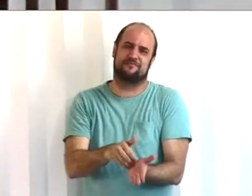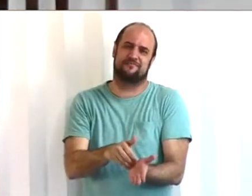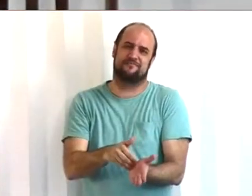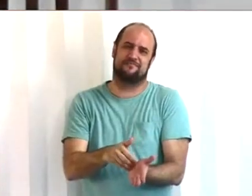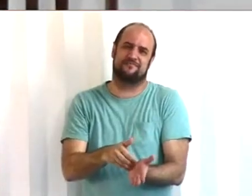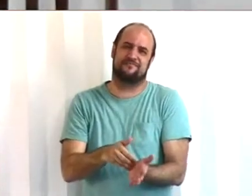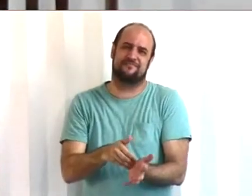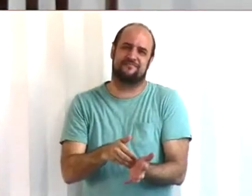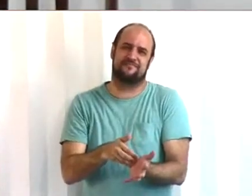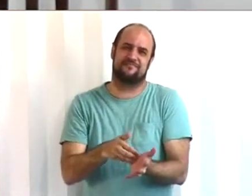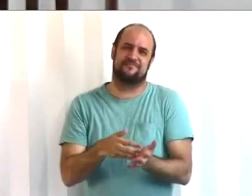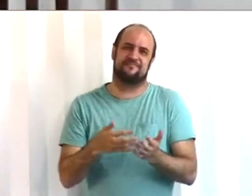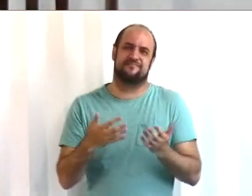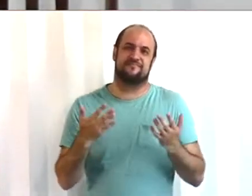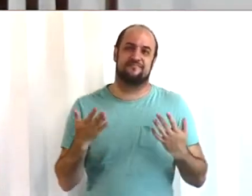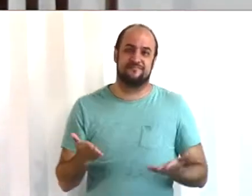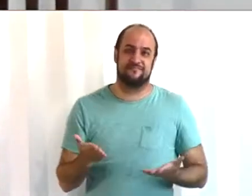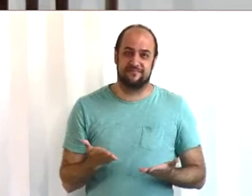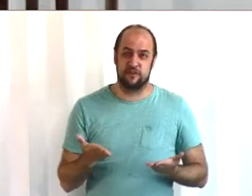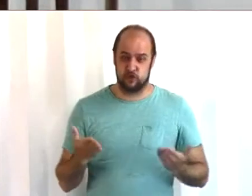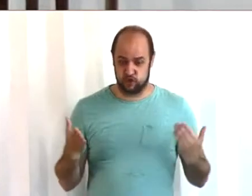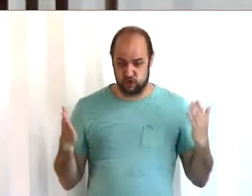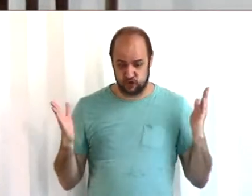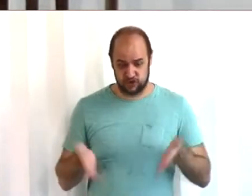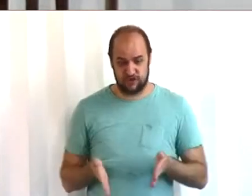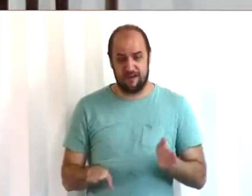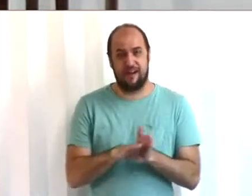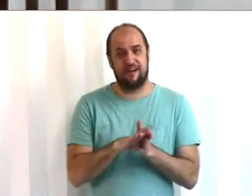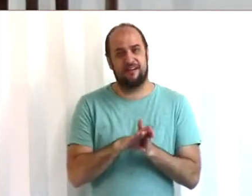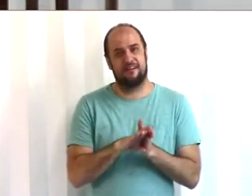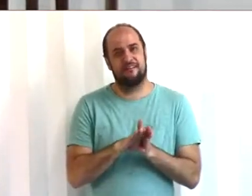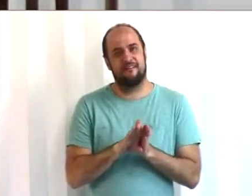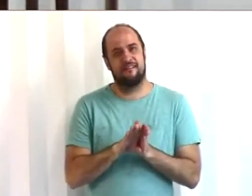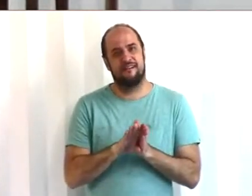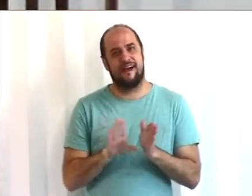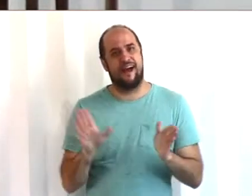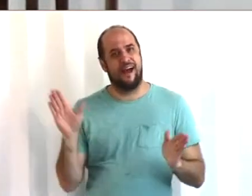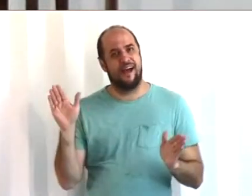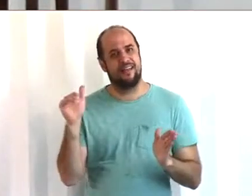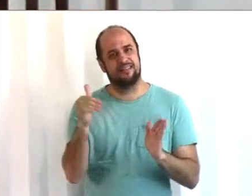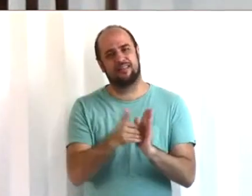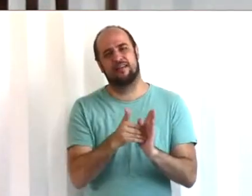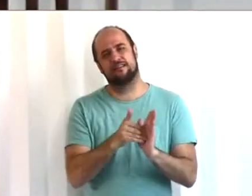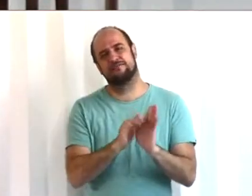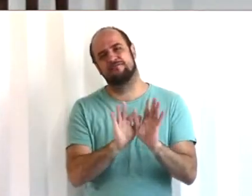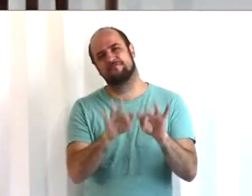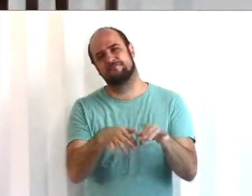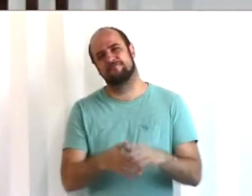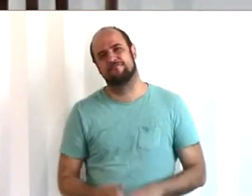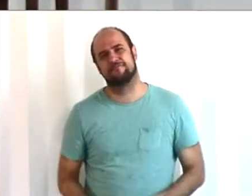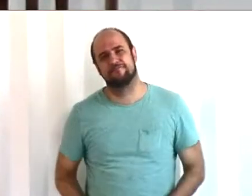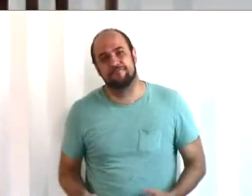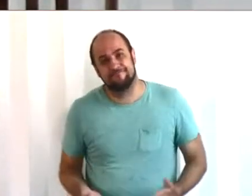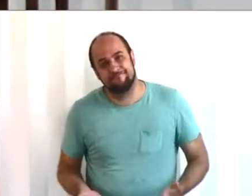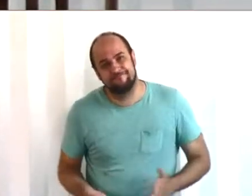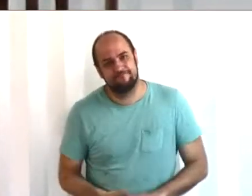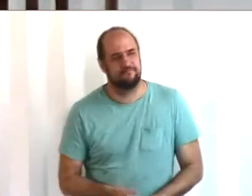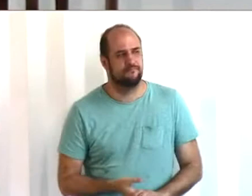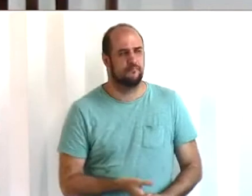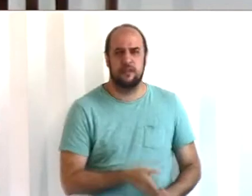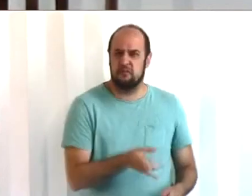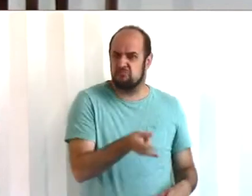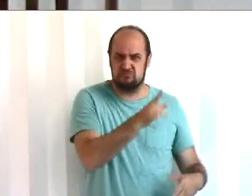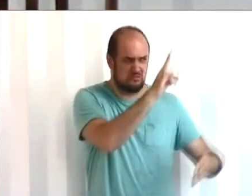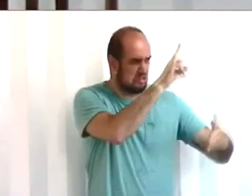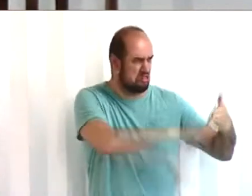desde a chegada até a partida. Meus irmãos, não está entre as 10